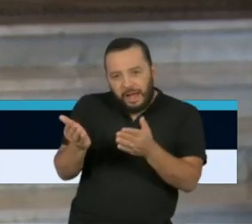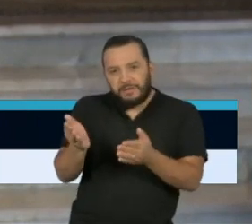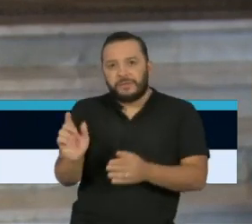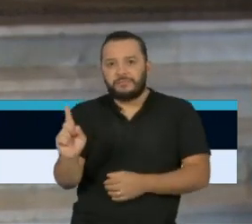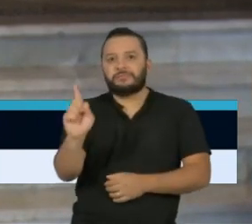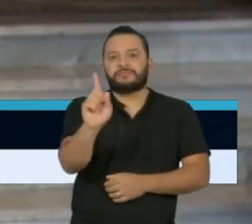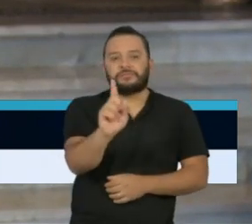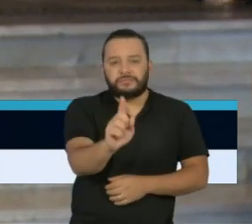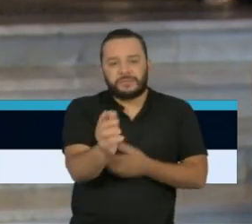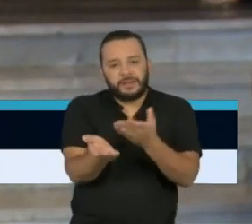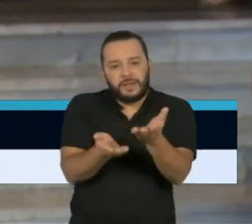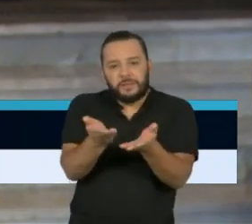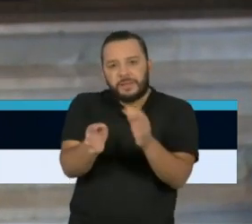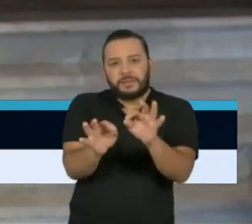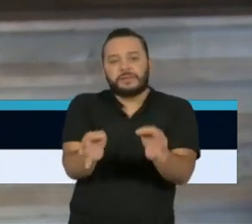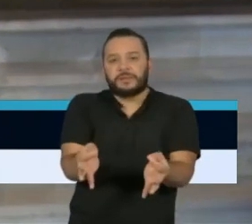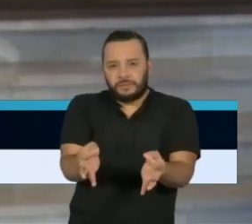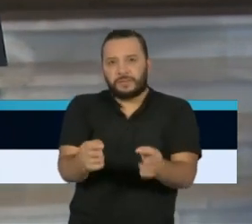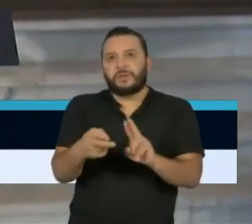estado de São Paulo e no Brasil.